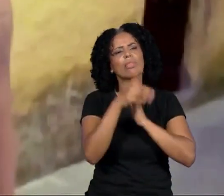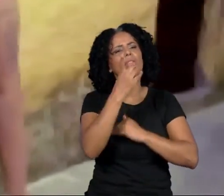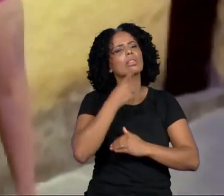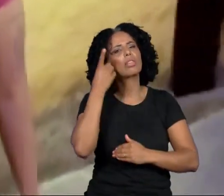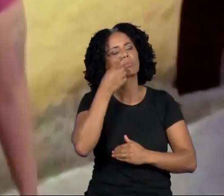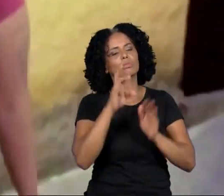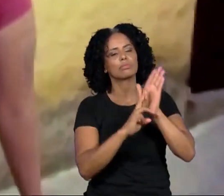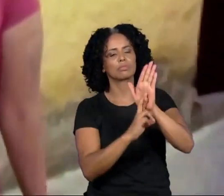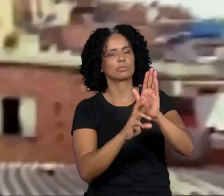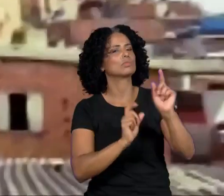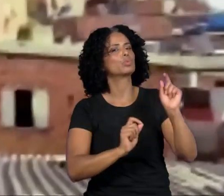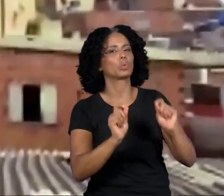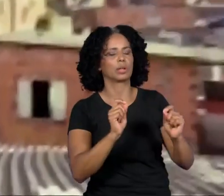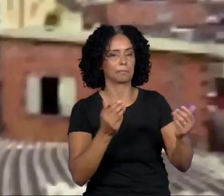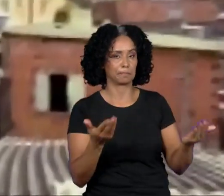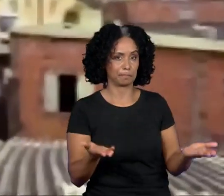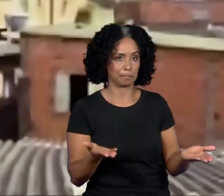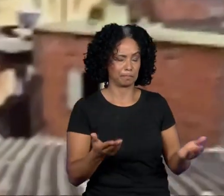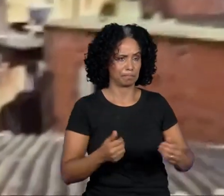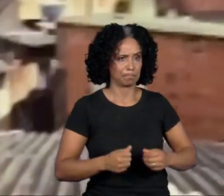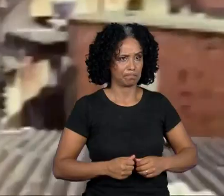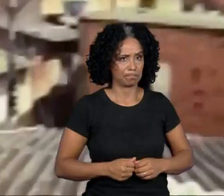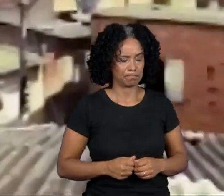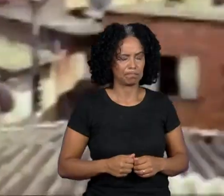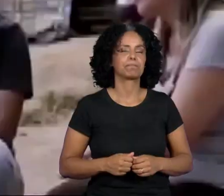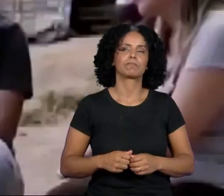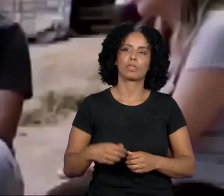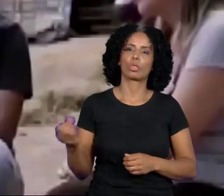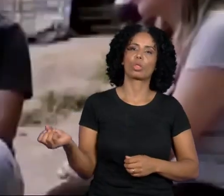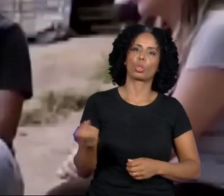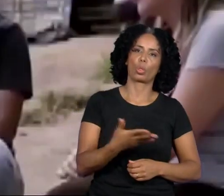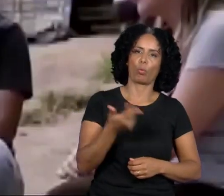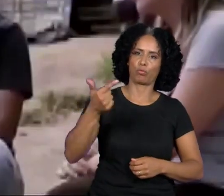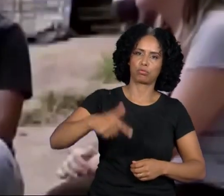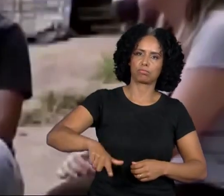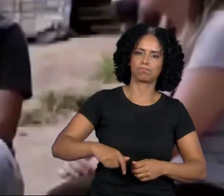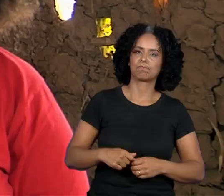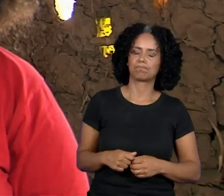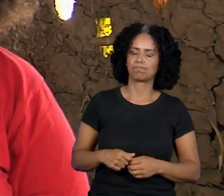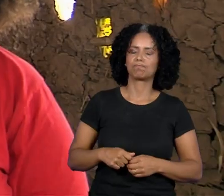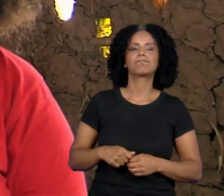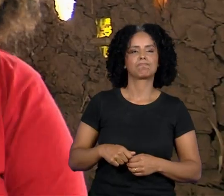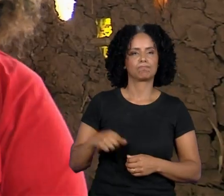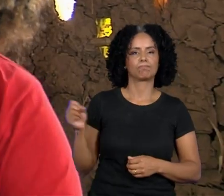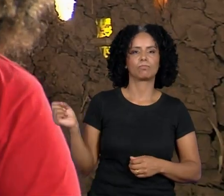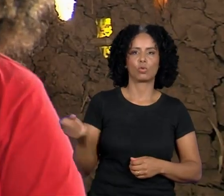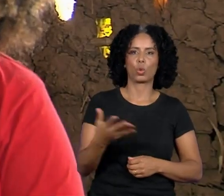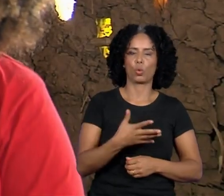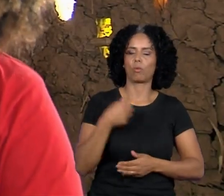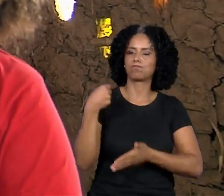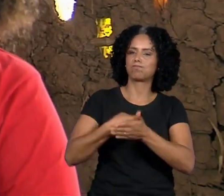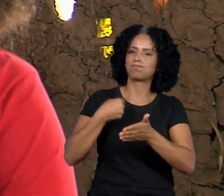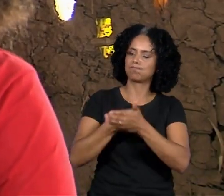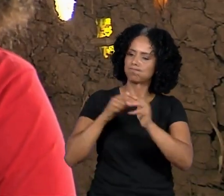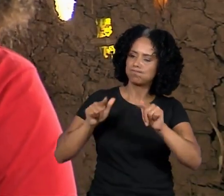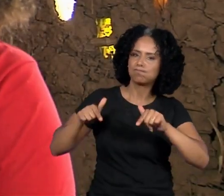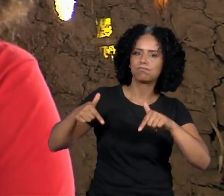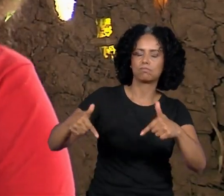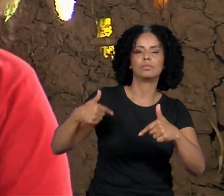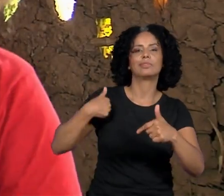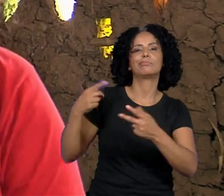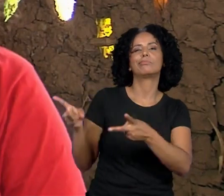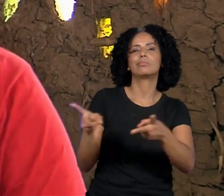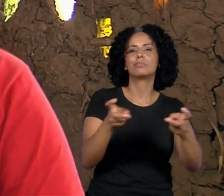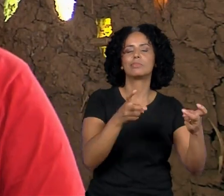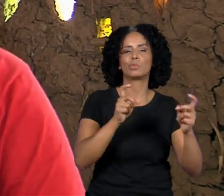para todas essas outras mulheres? Renovação. Essa é a palavra. É renovação. Eu enxergo...